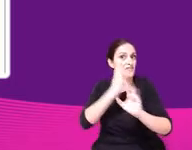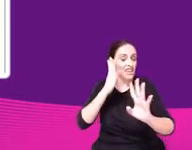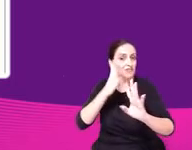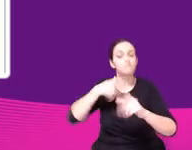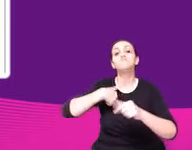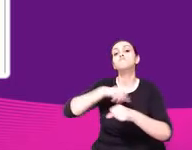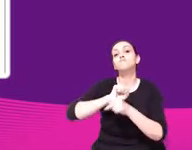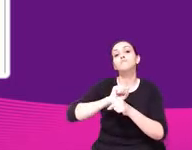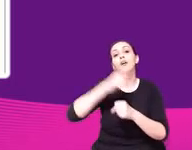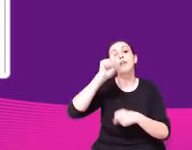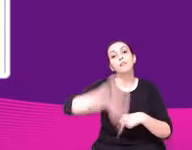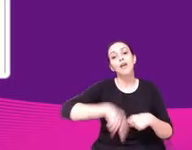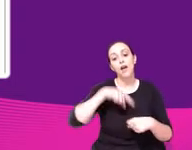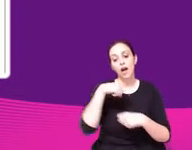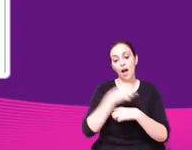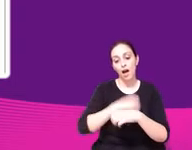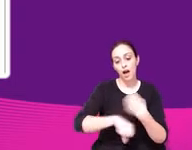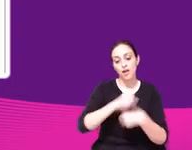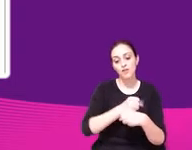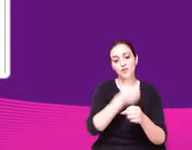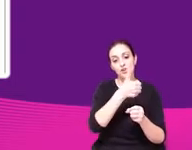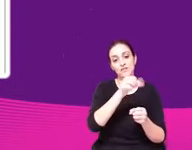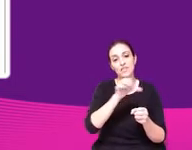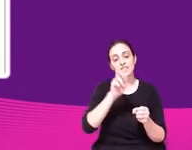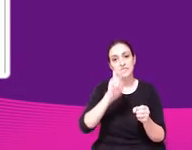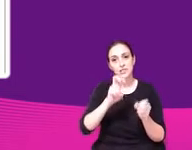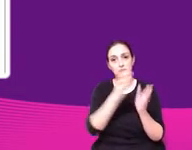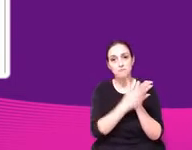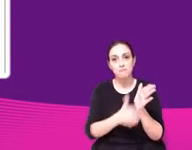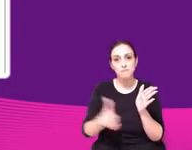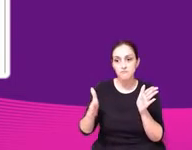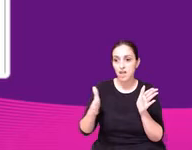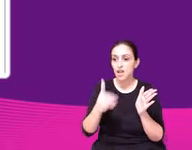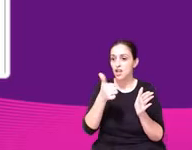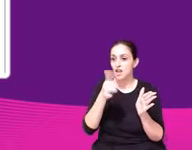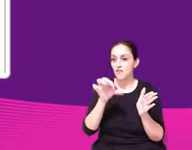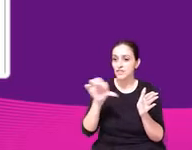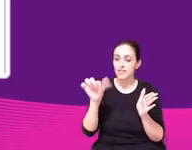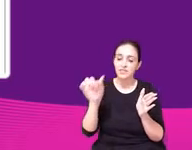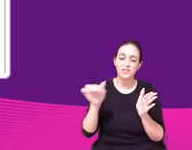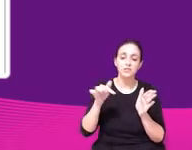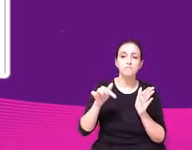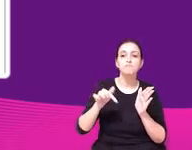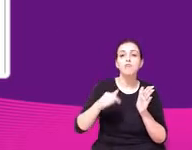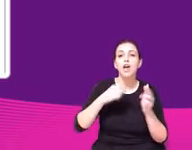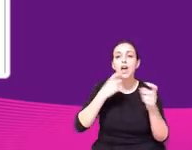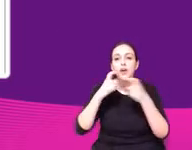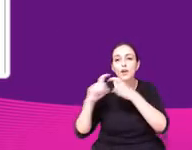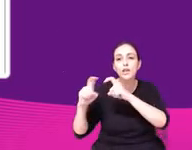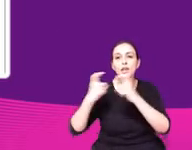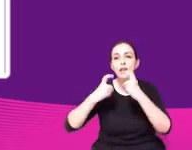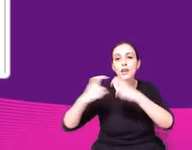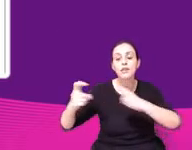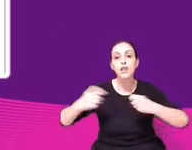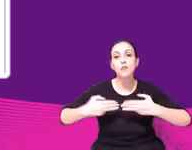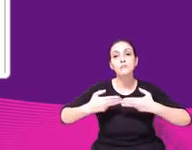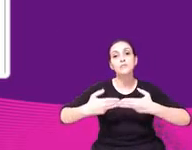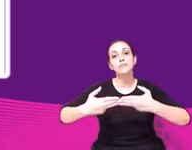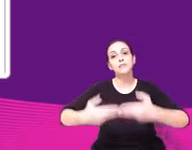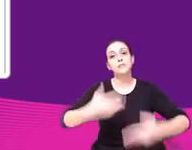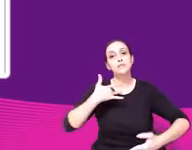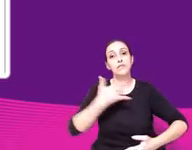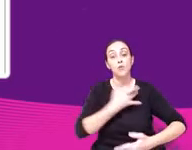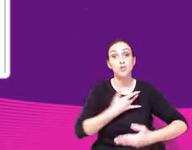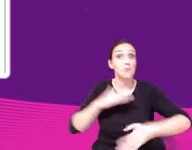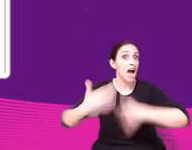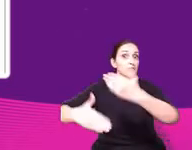Entre 95 e 97, participamos de várias reuniões do Ministério da Saúde na tentativa de implementar esta política de transplante, e não houve